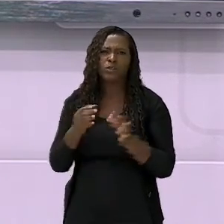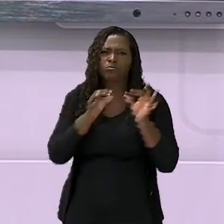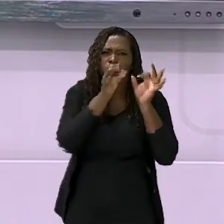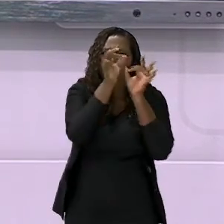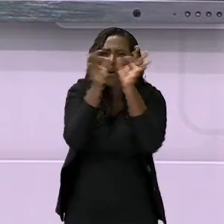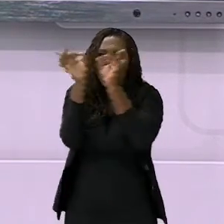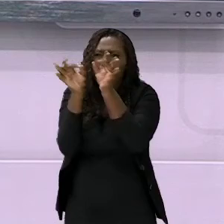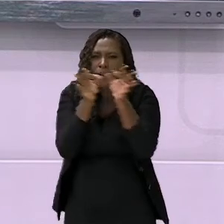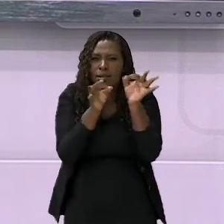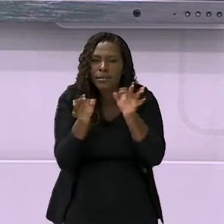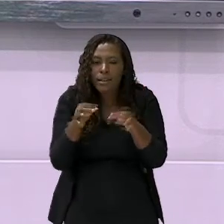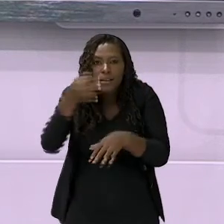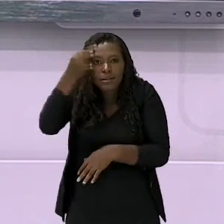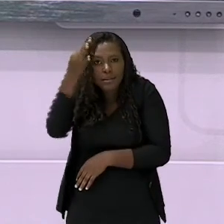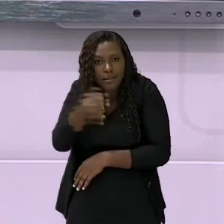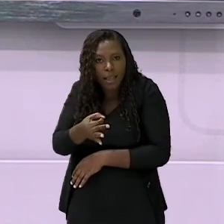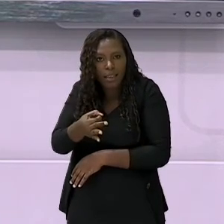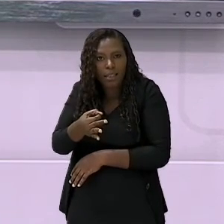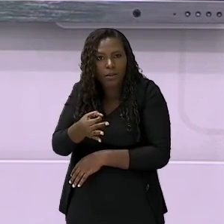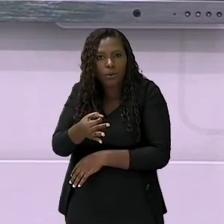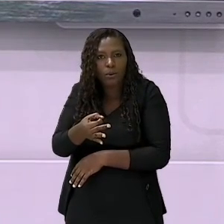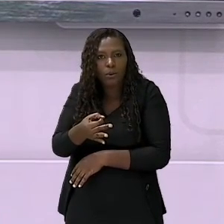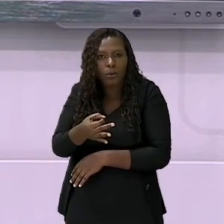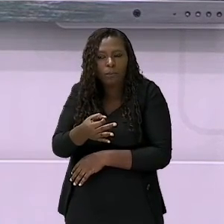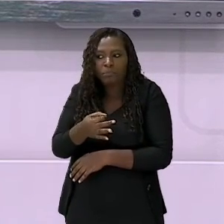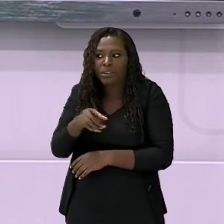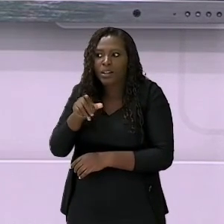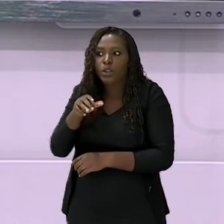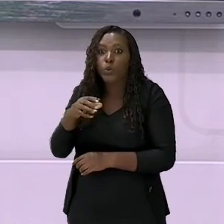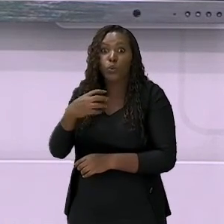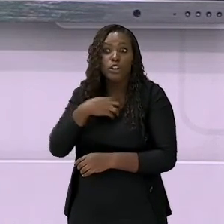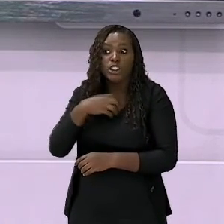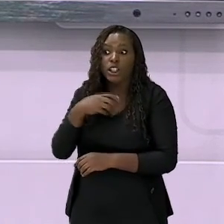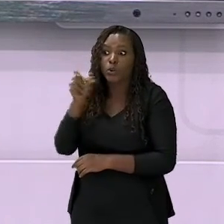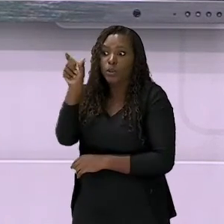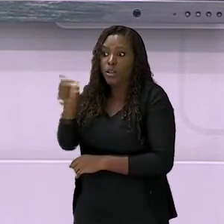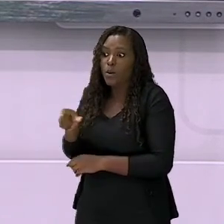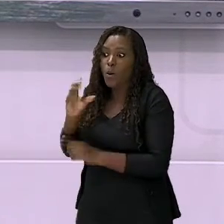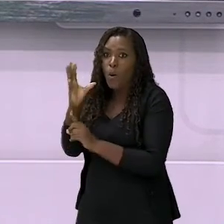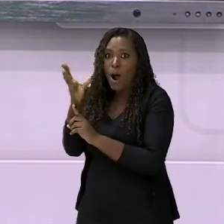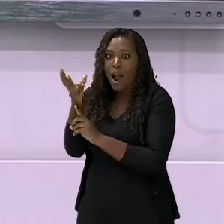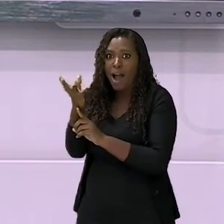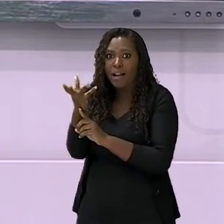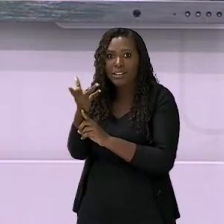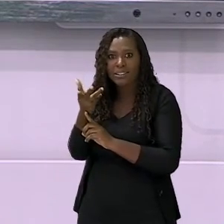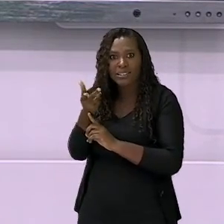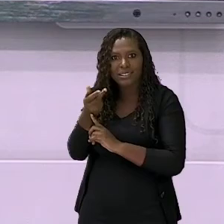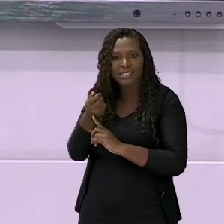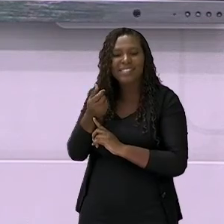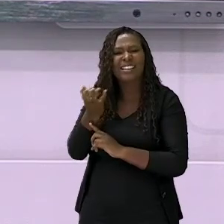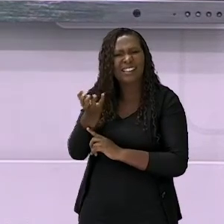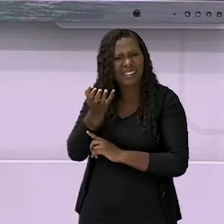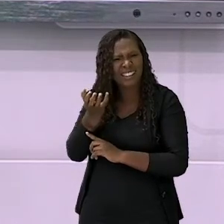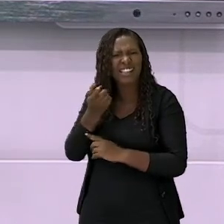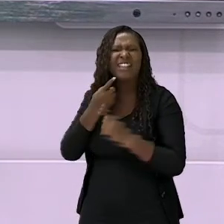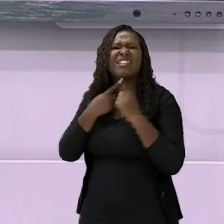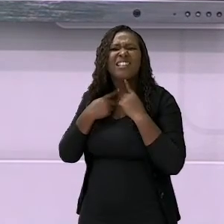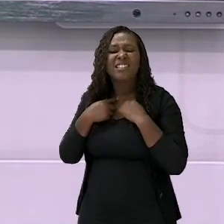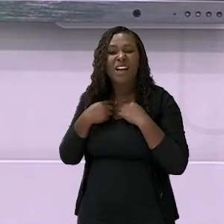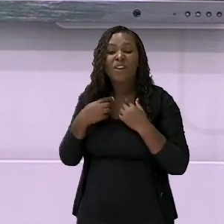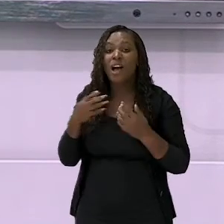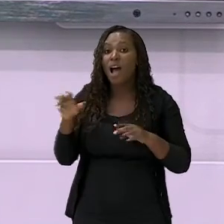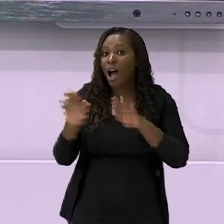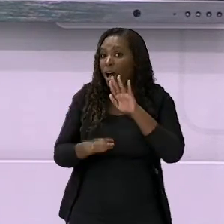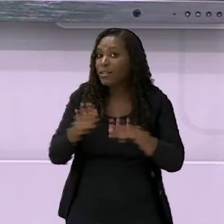lugar que o artista queria. E que muitas vezes na sua composição ele passava semanas, meses